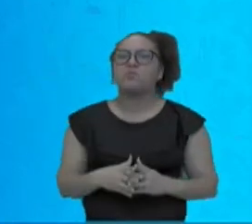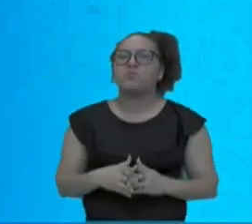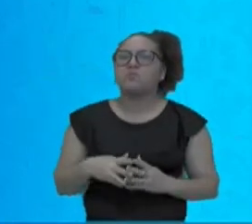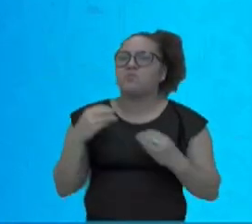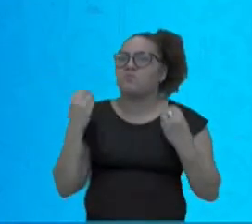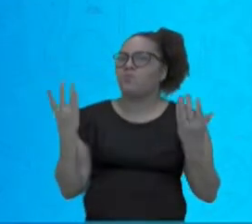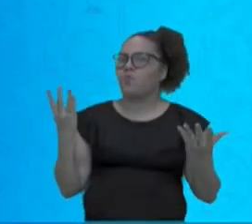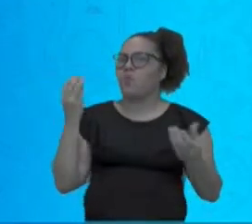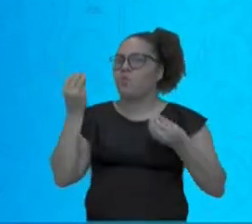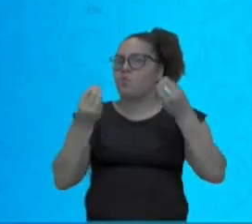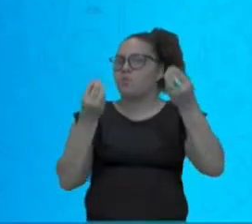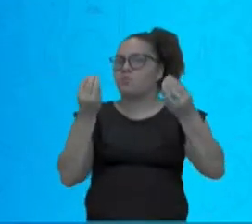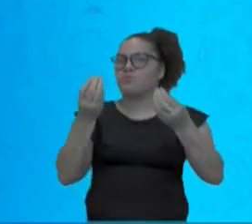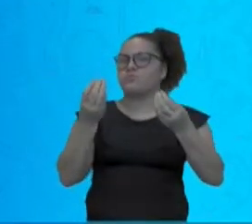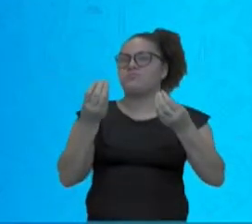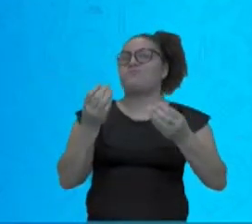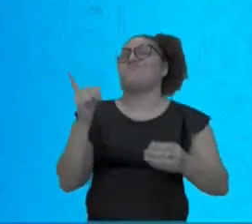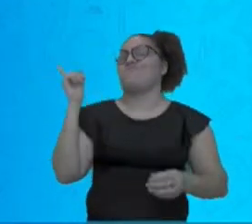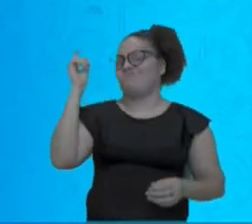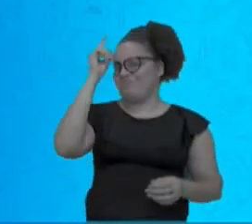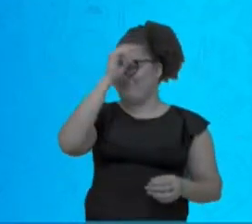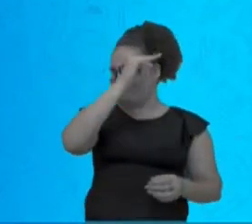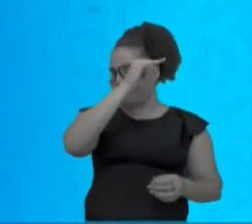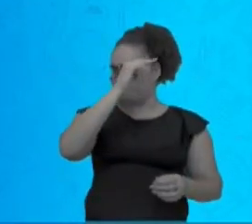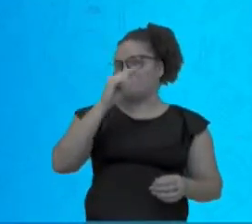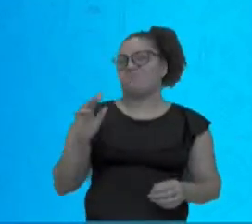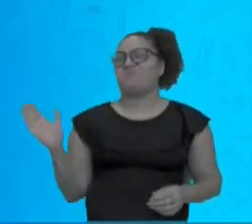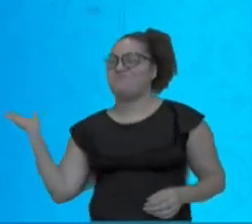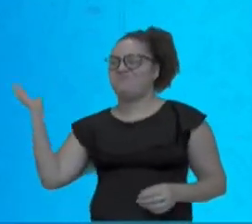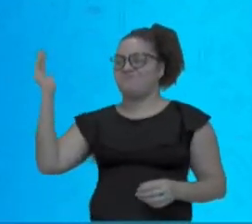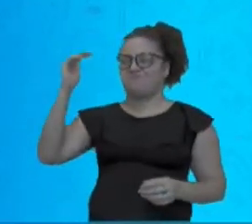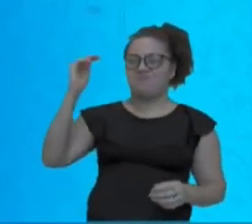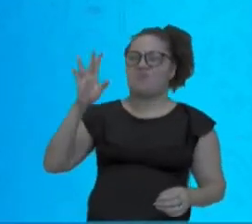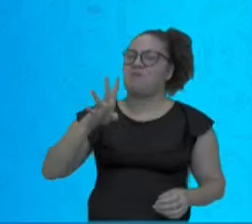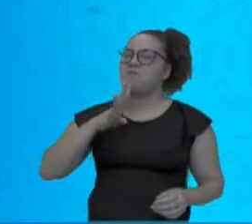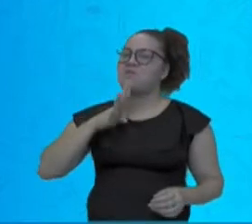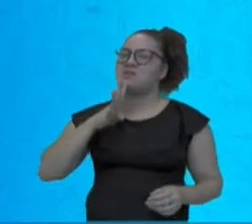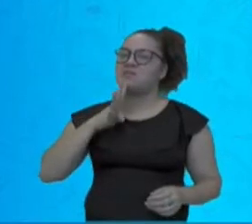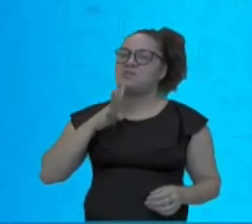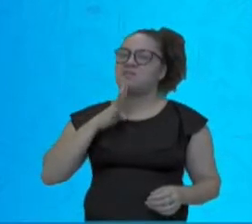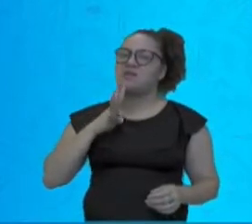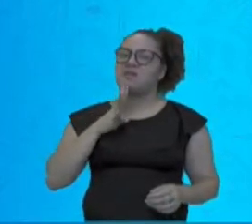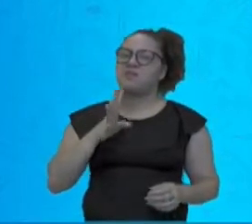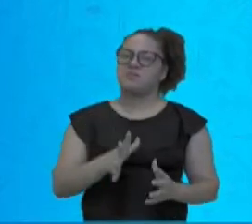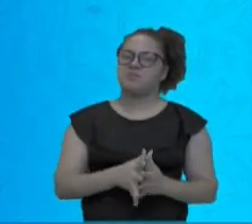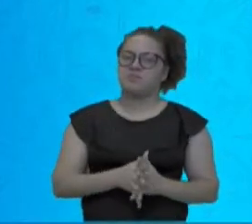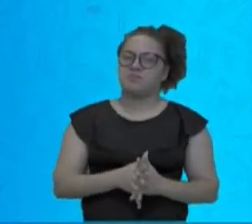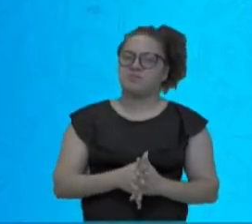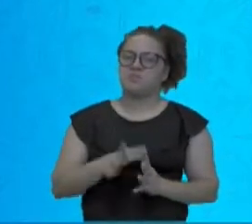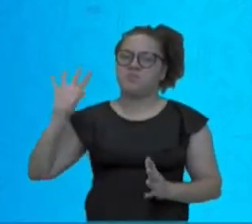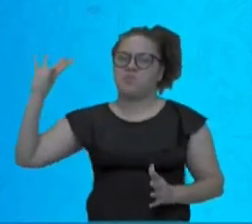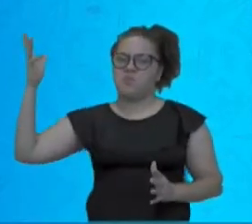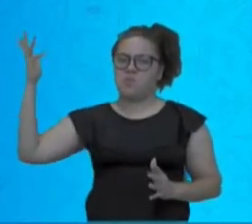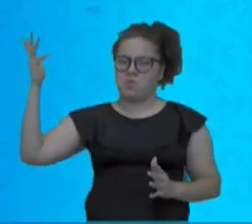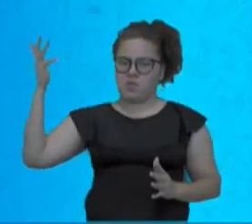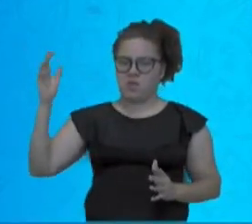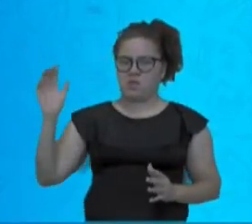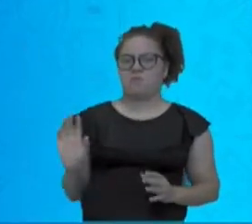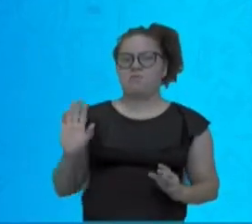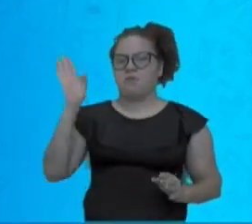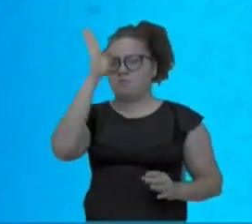É complicado também, né? Então vamos lá, vamos conhecer um pouquinho sobre o clima do